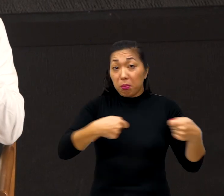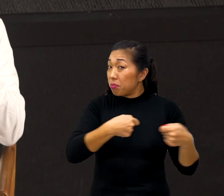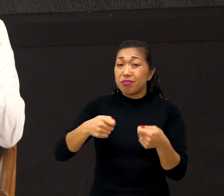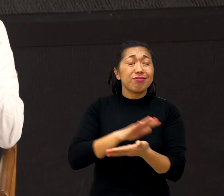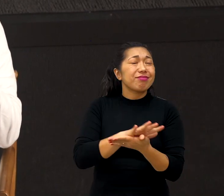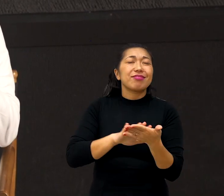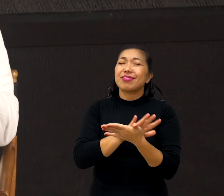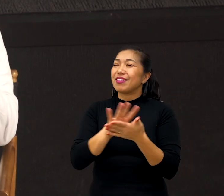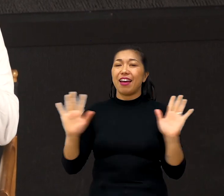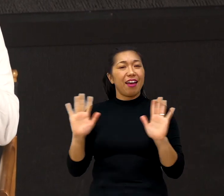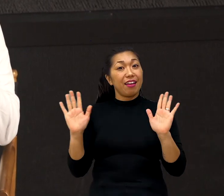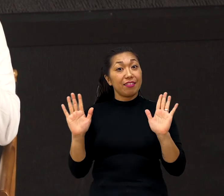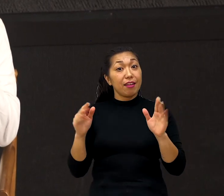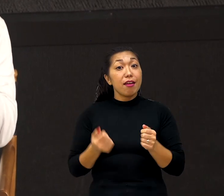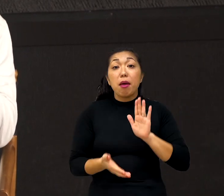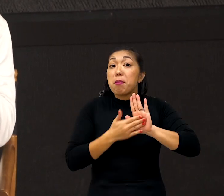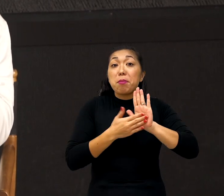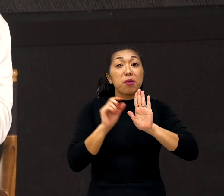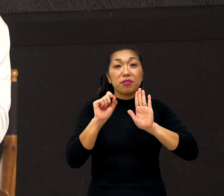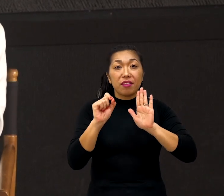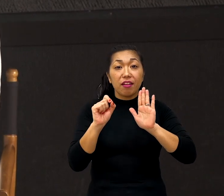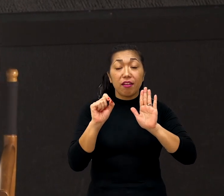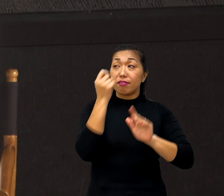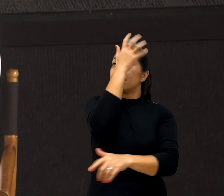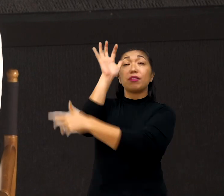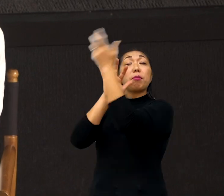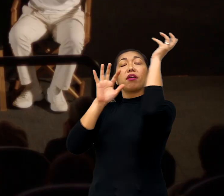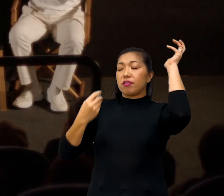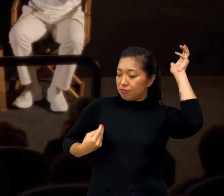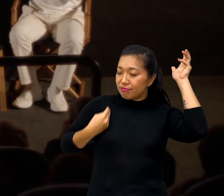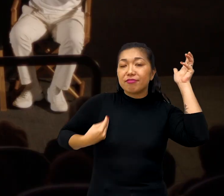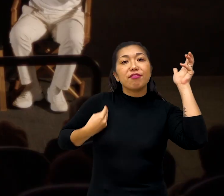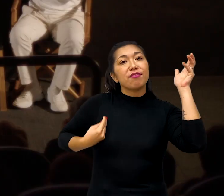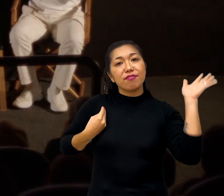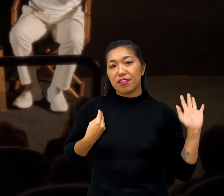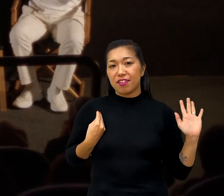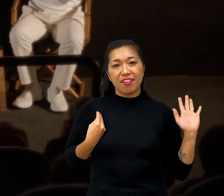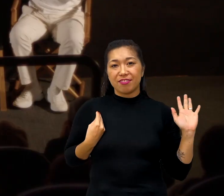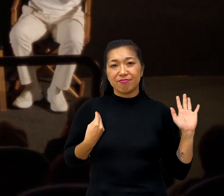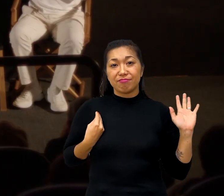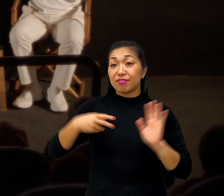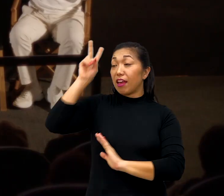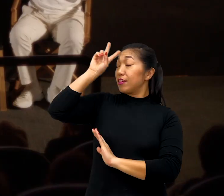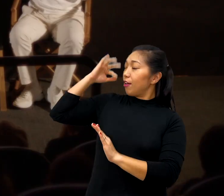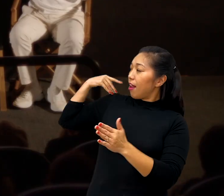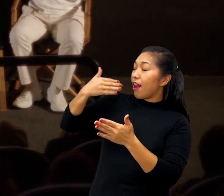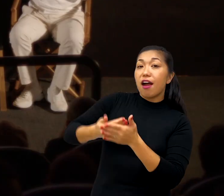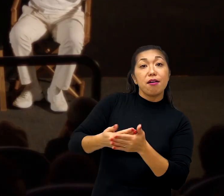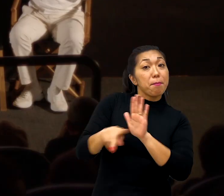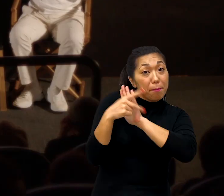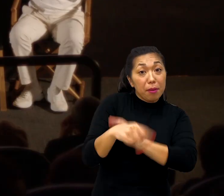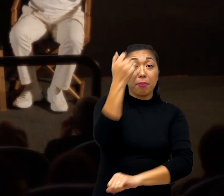está propondo nada para a gente, a não ser seu viver natureza, a sua própria história da